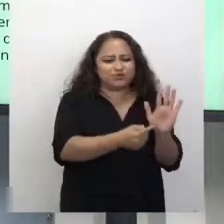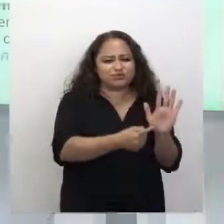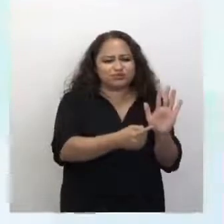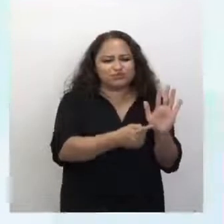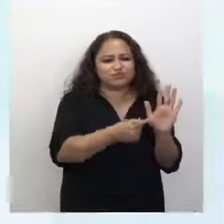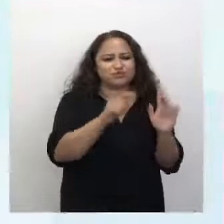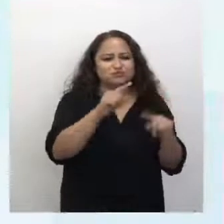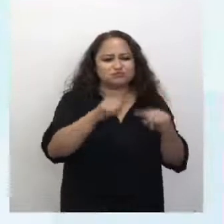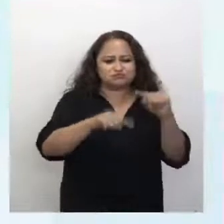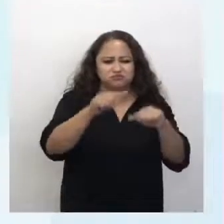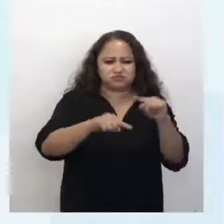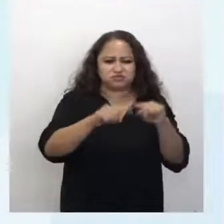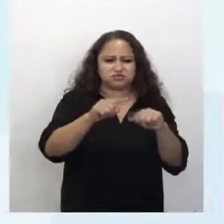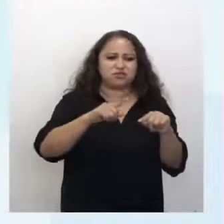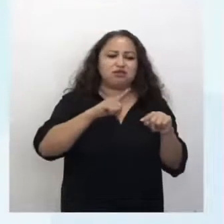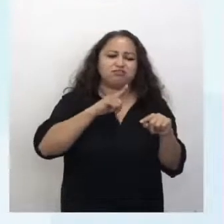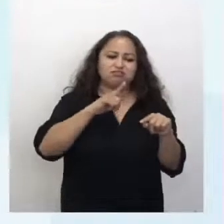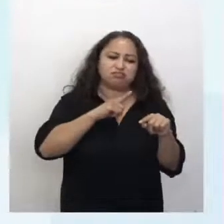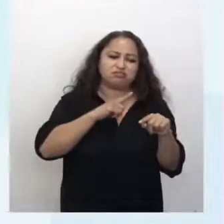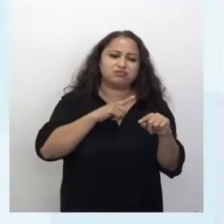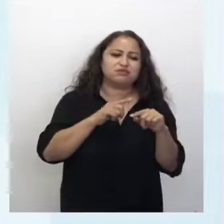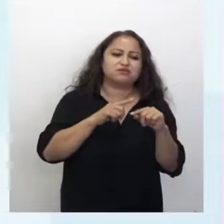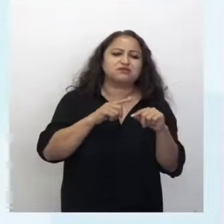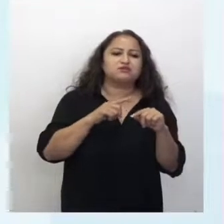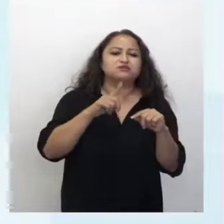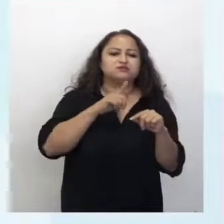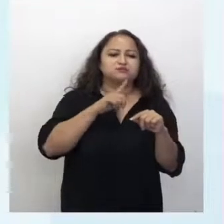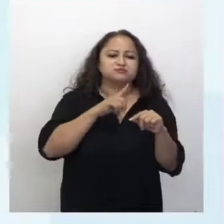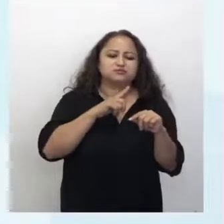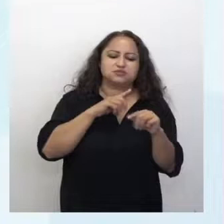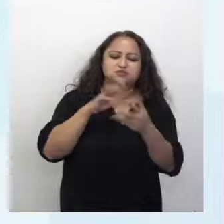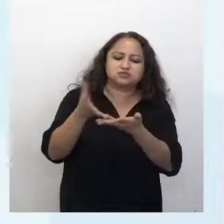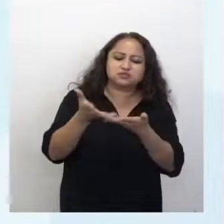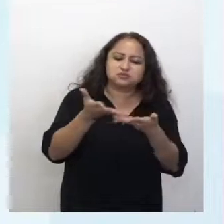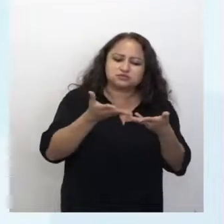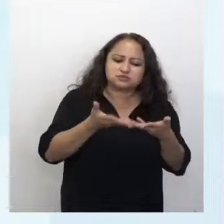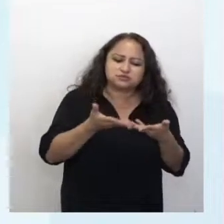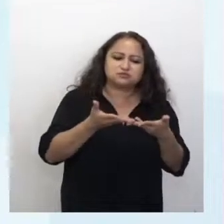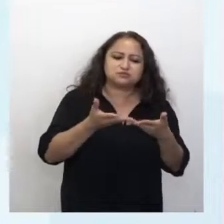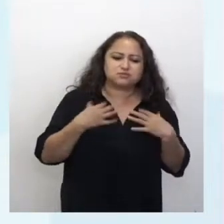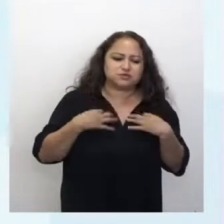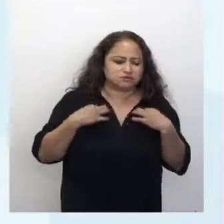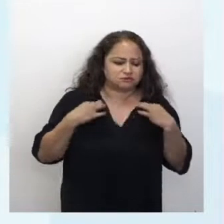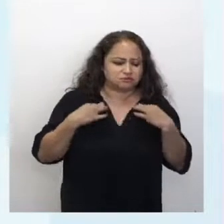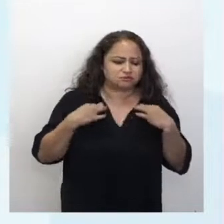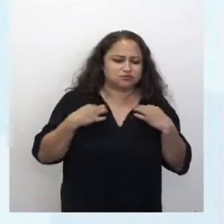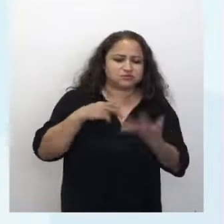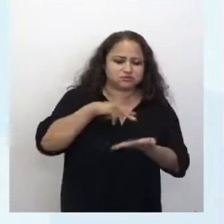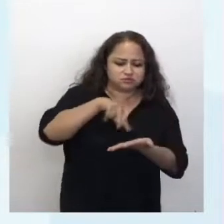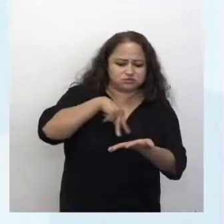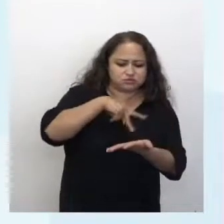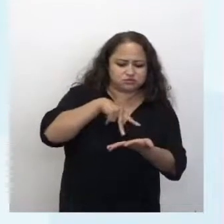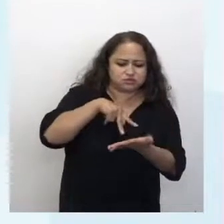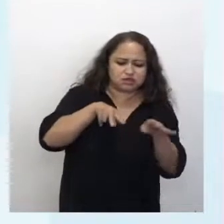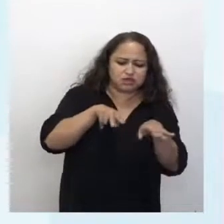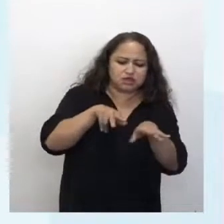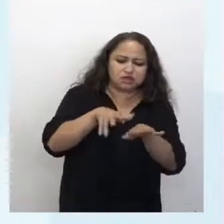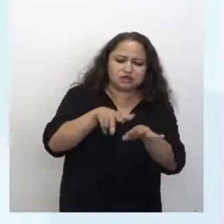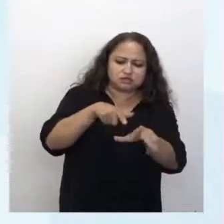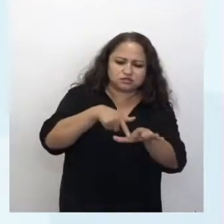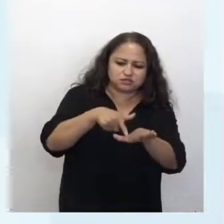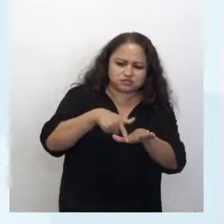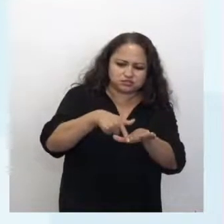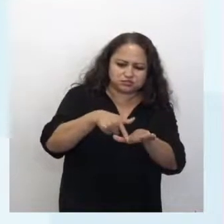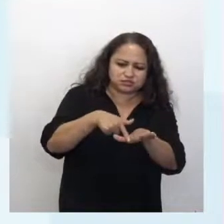você tem lá o estande de expositor lá, onde vende-se a malha para dança, onde se vende o tutu de balé, a sapatilha, enfim. Então, você